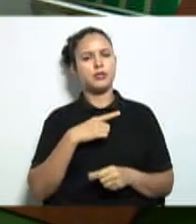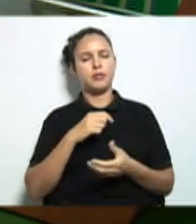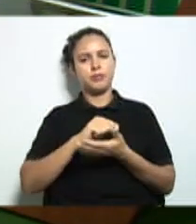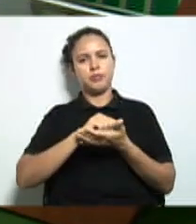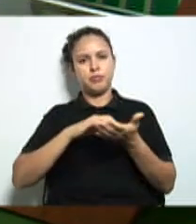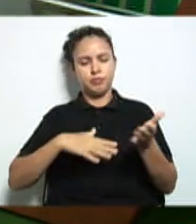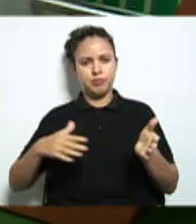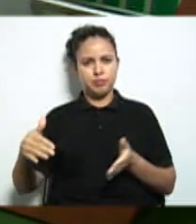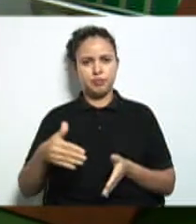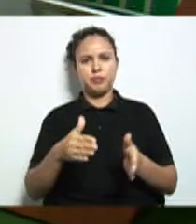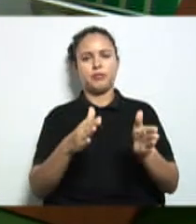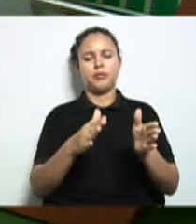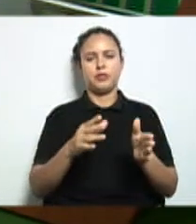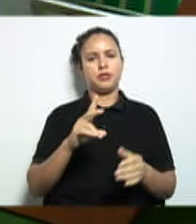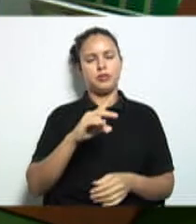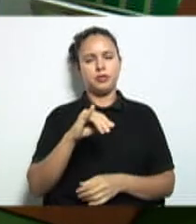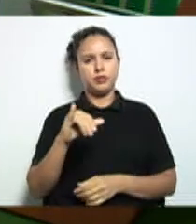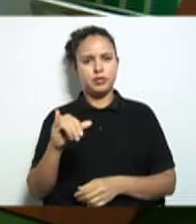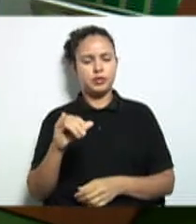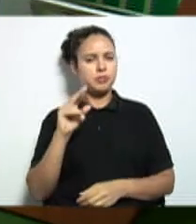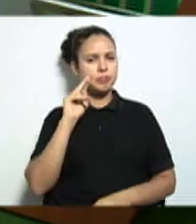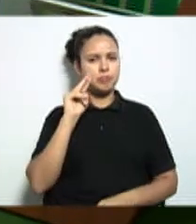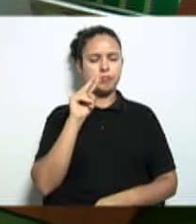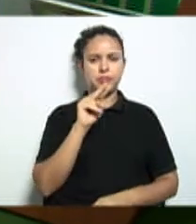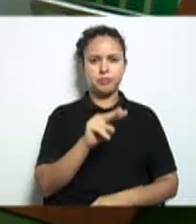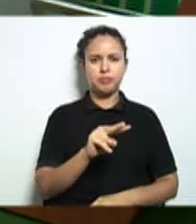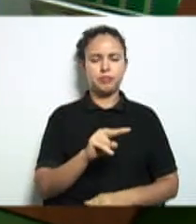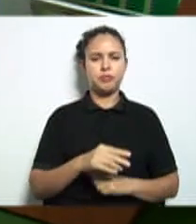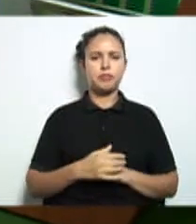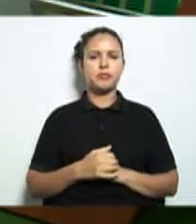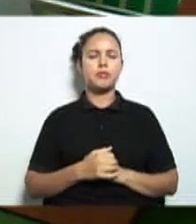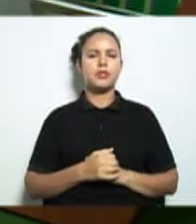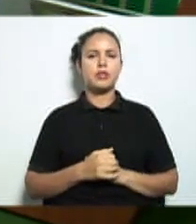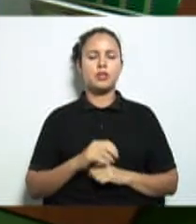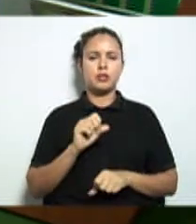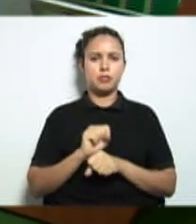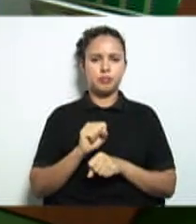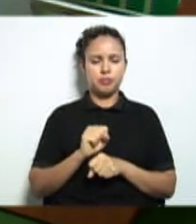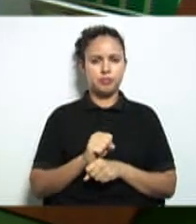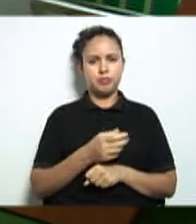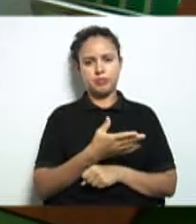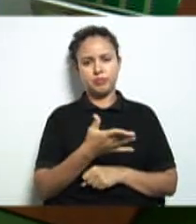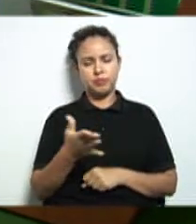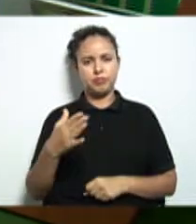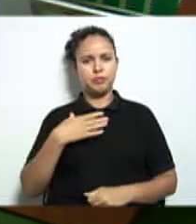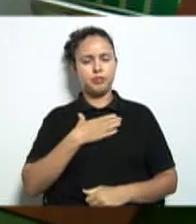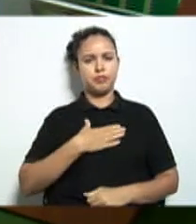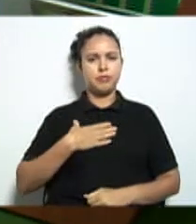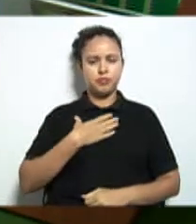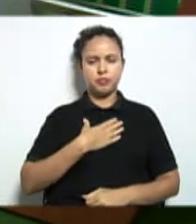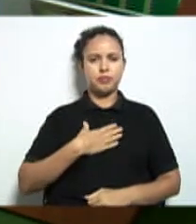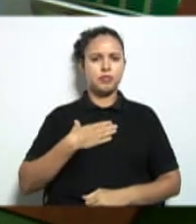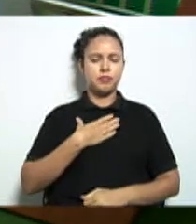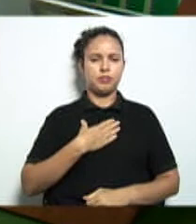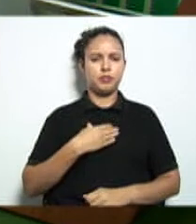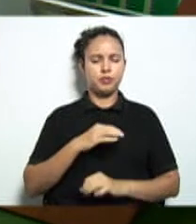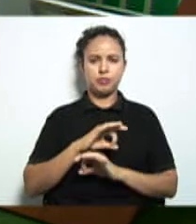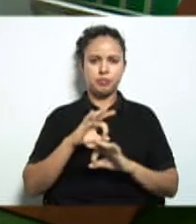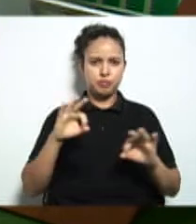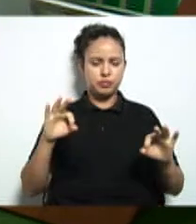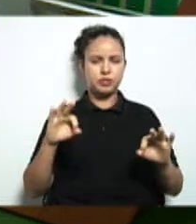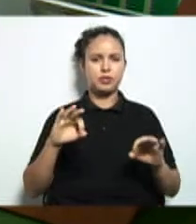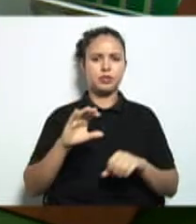de percurso. Você vai lá, dá uma olhadinha. E nós esperamos que vocês tenham muito sucesso,